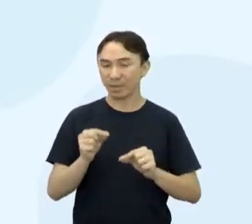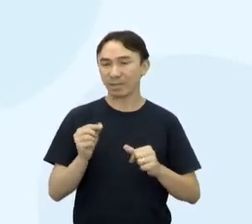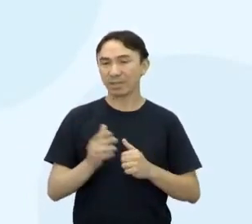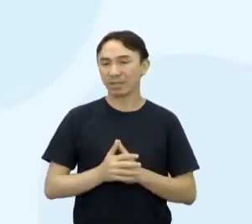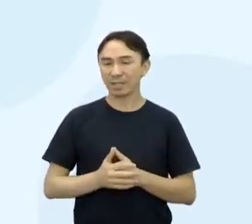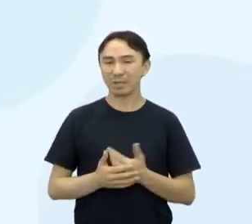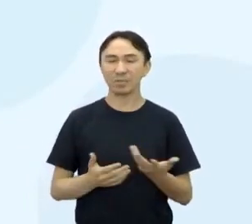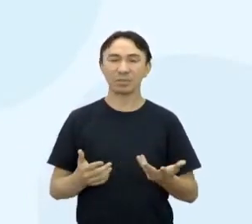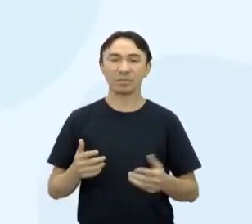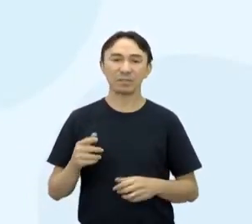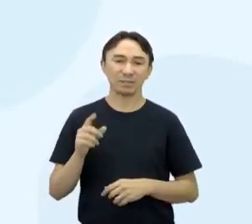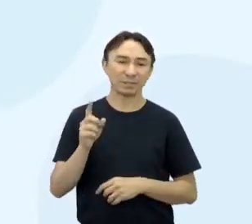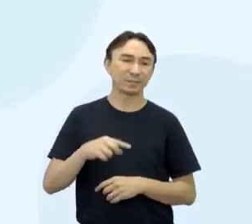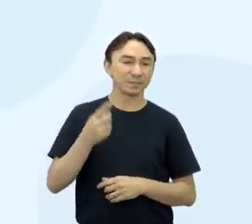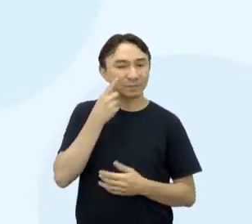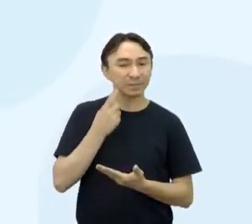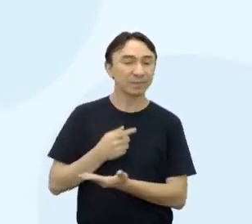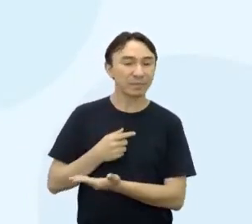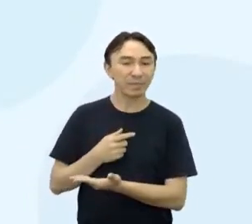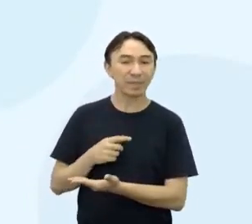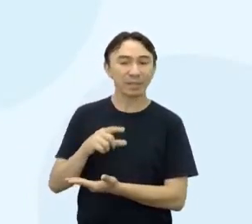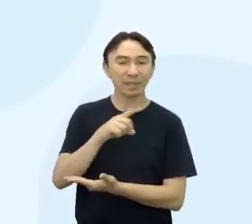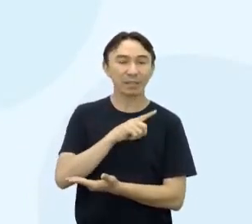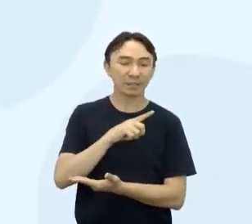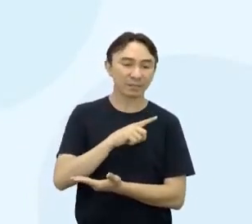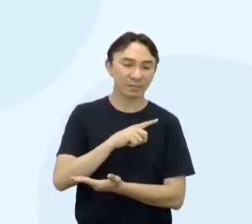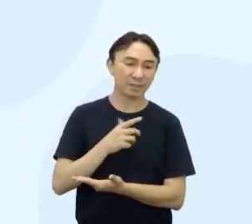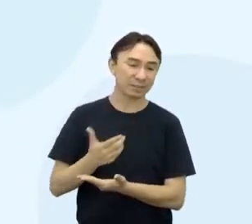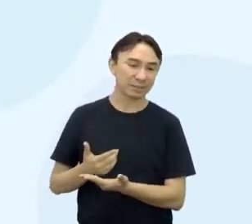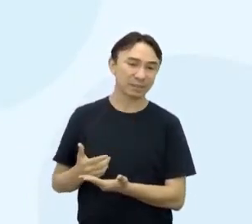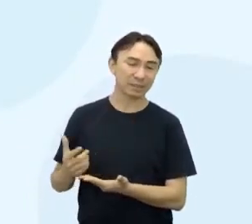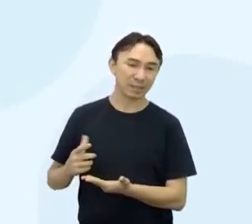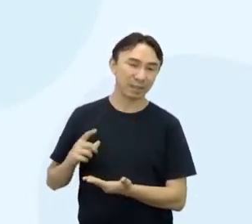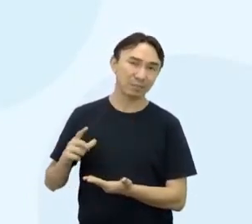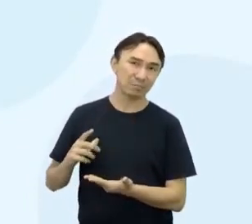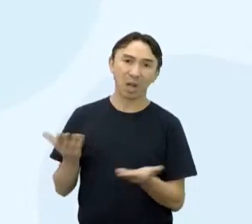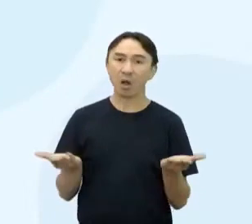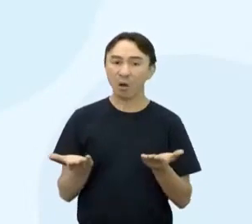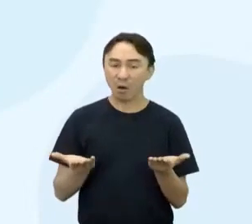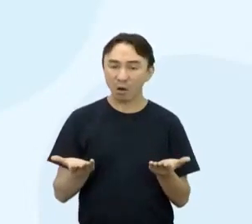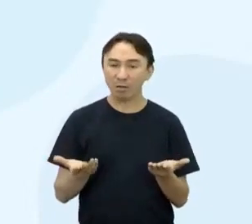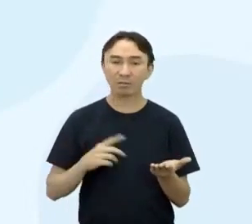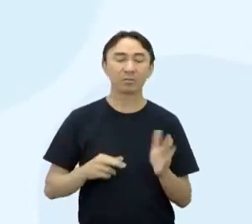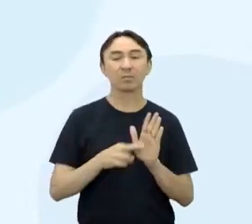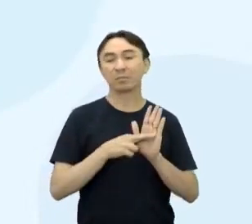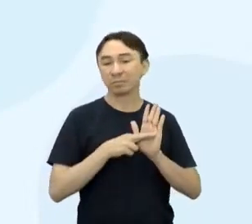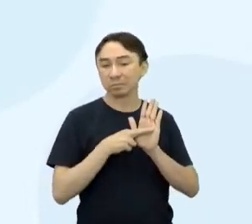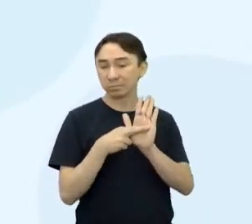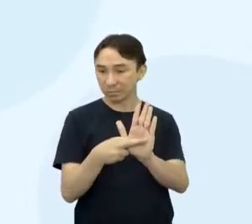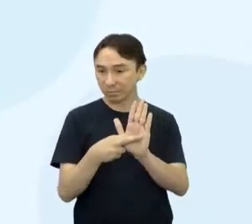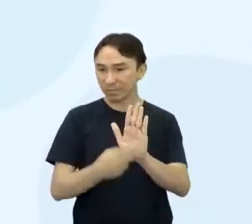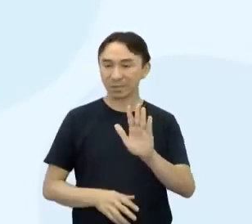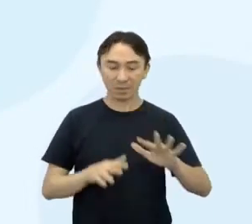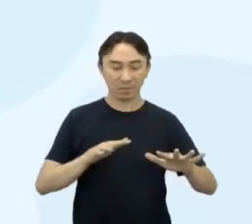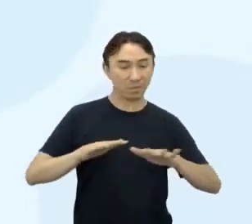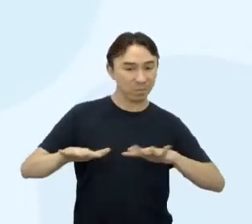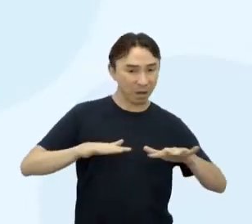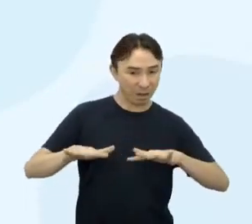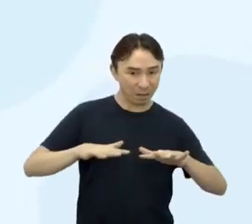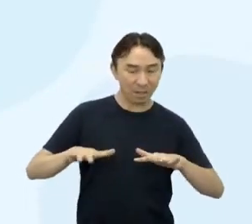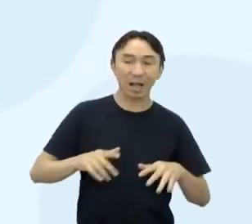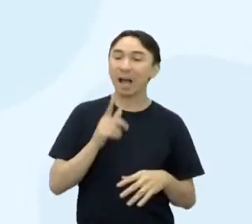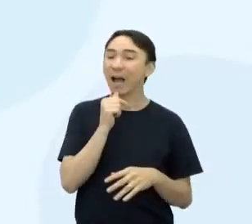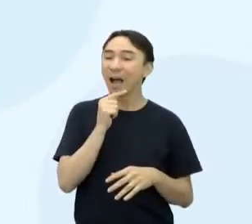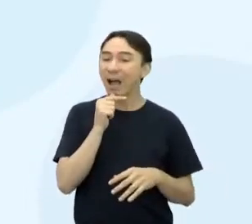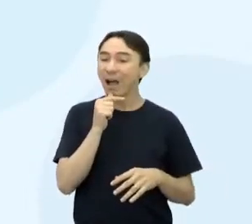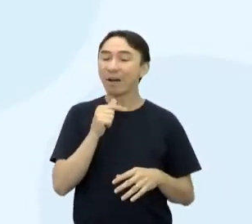vou retomar daqui a pouco com vocês, a gente gostaria então de representar este movimento da gota de água